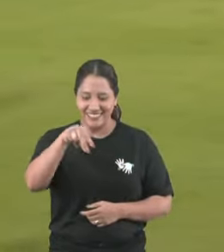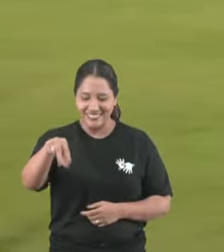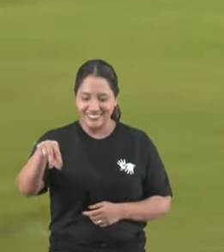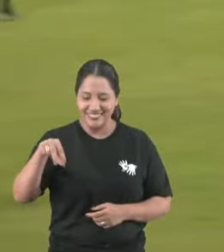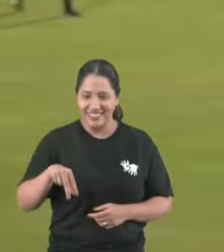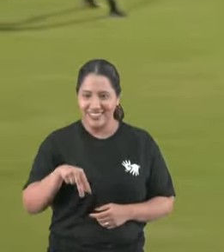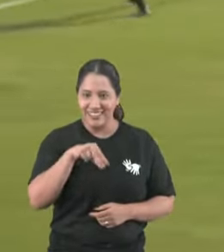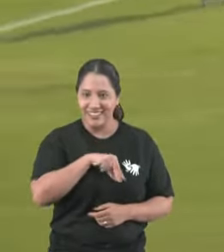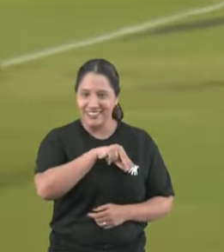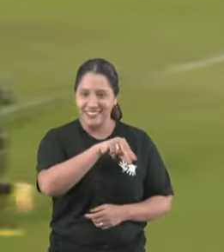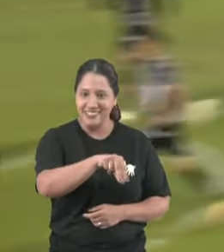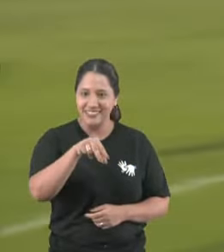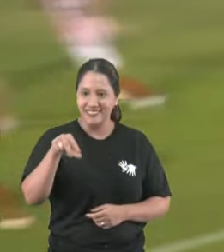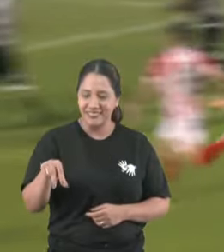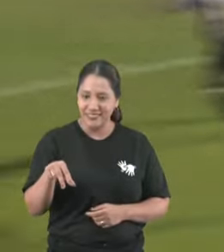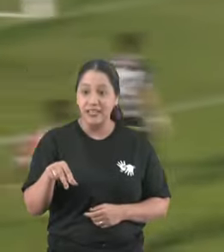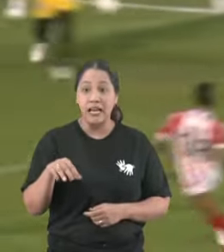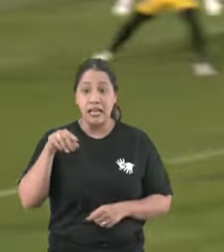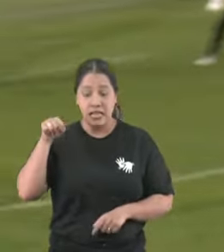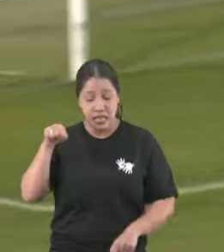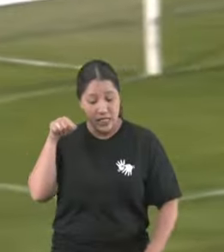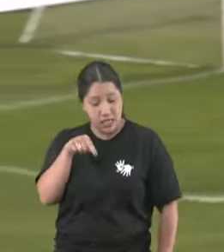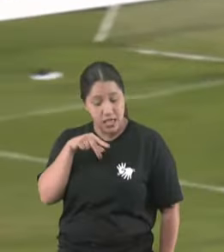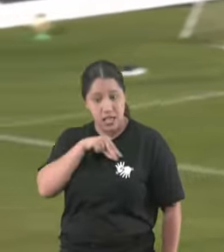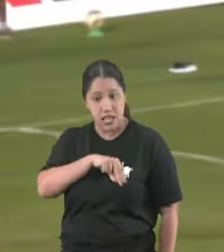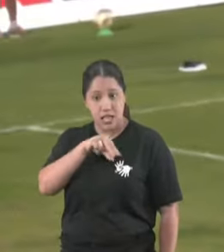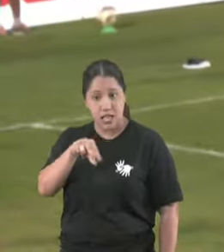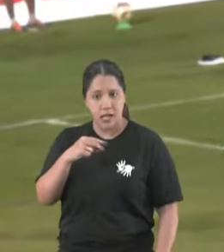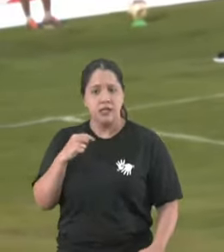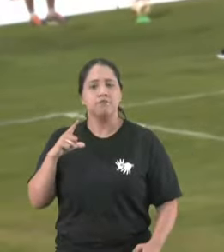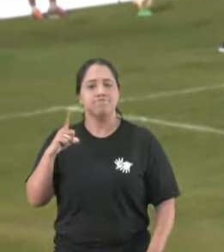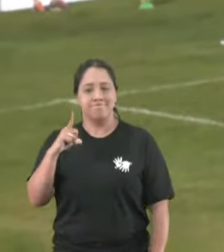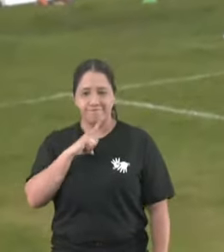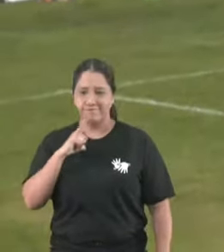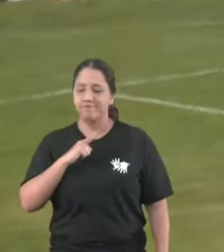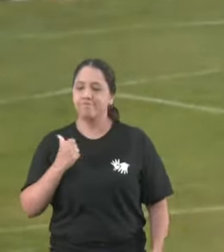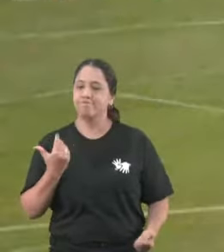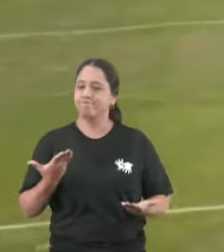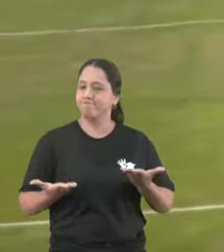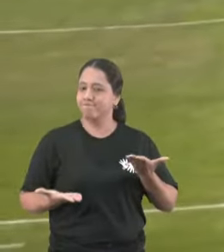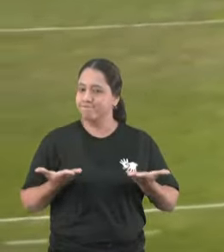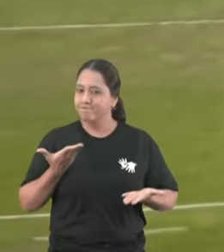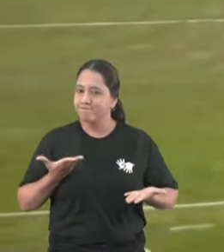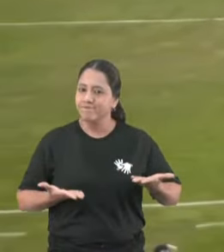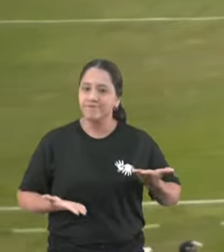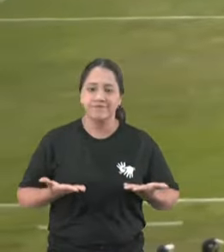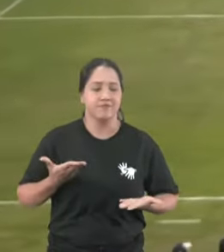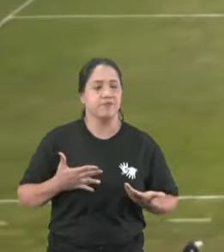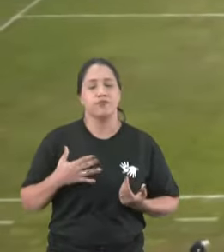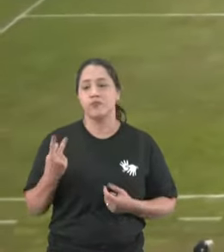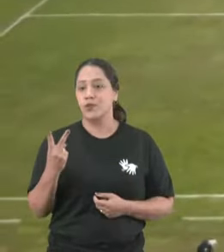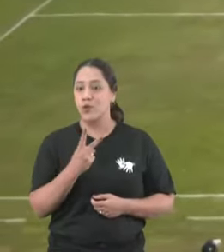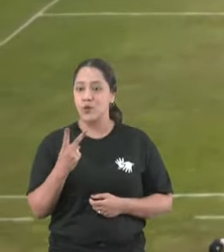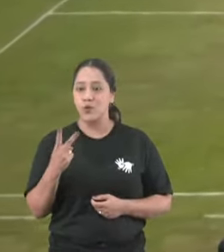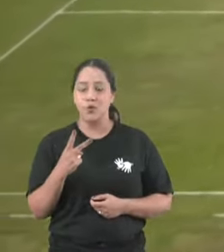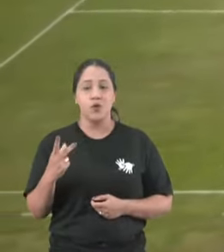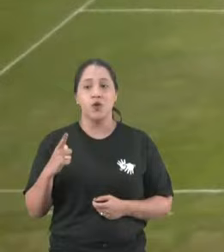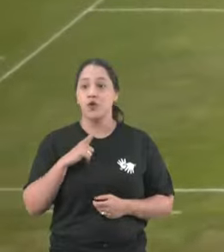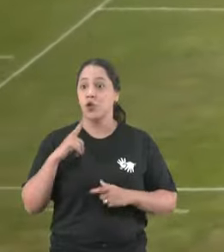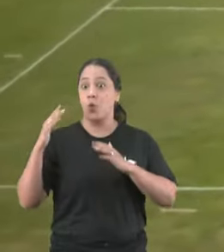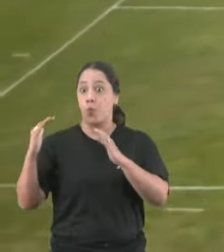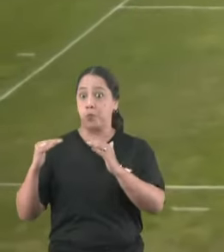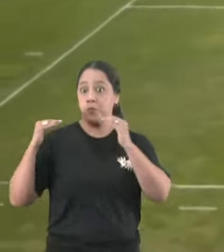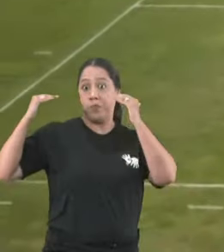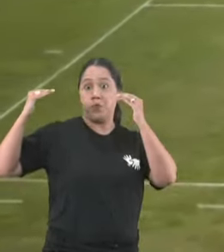de campo. E nessa mexida, muito equilíbrio em ambos os lados. Não tivemos um time superior